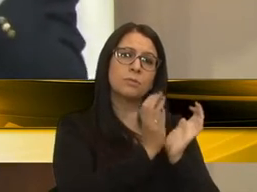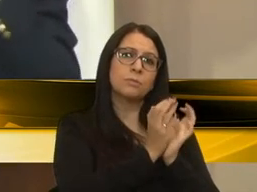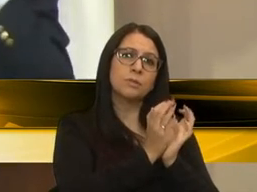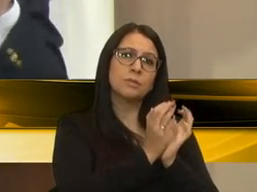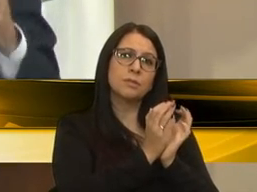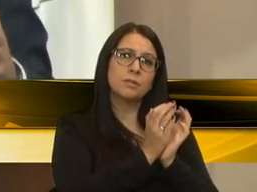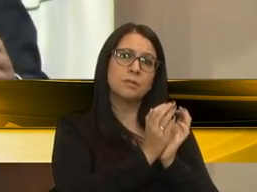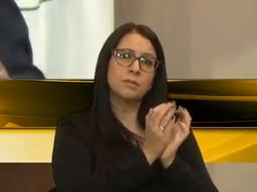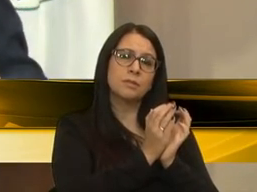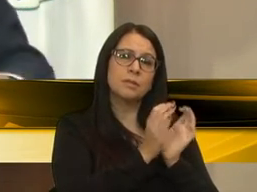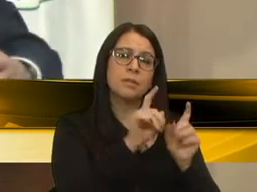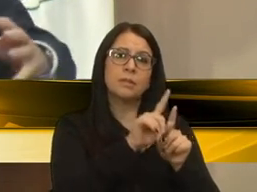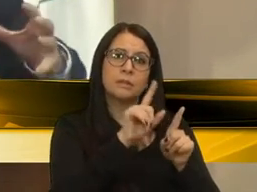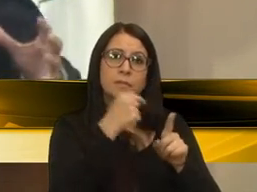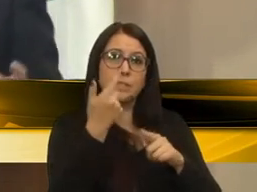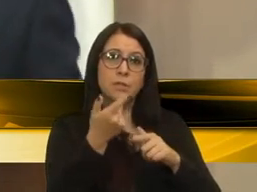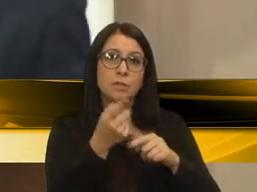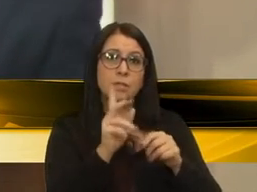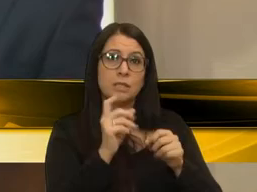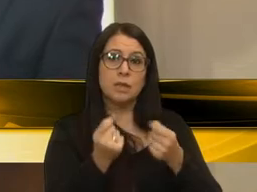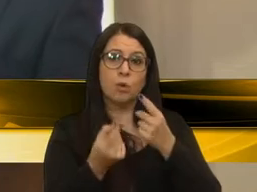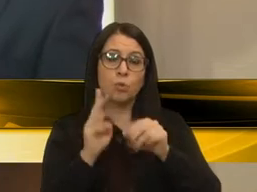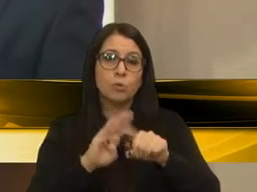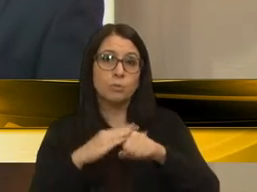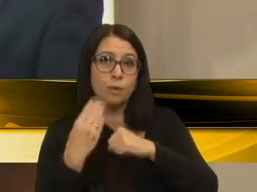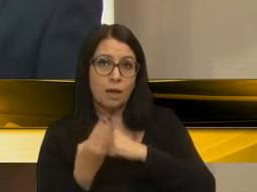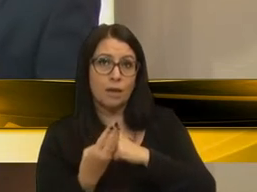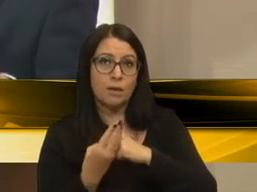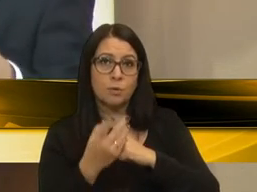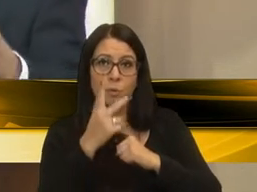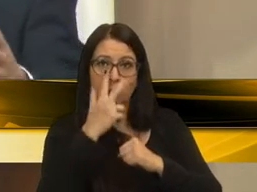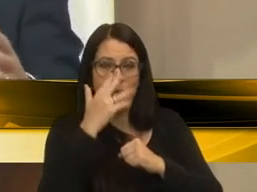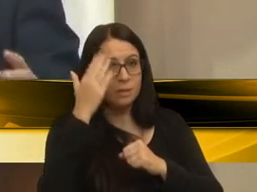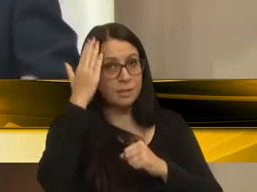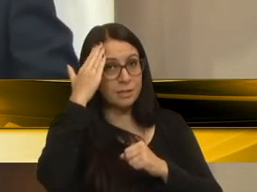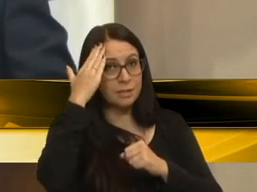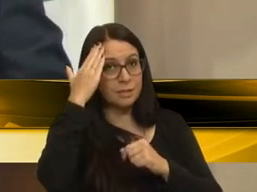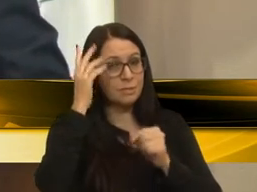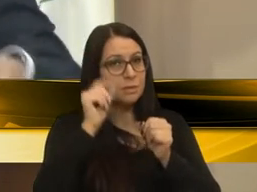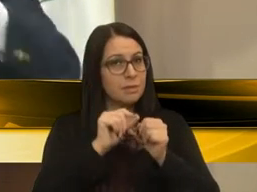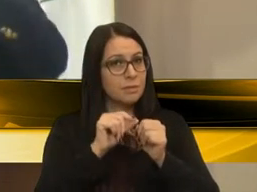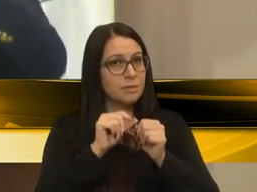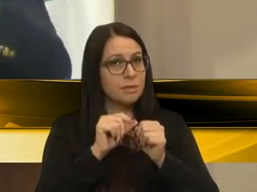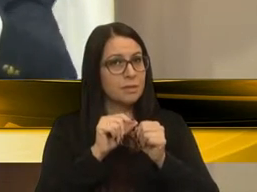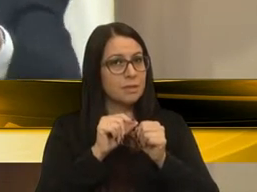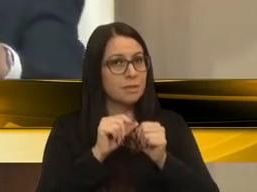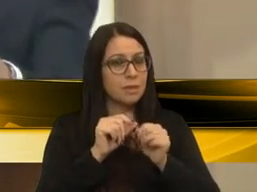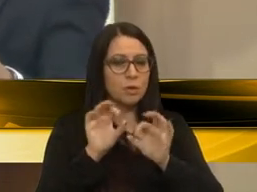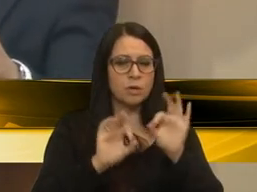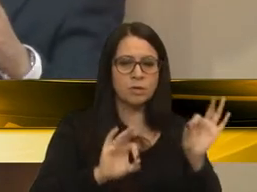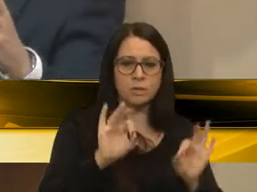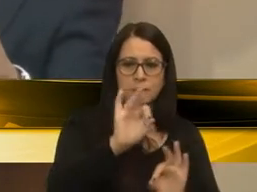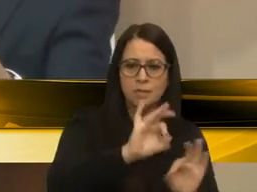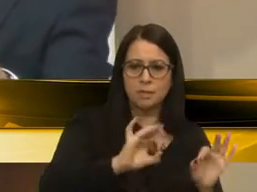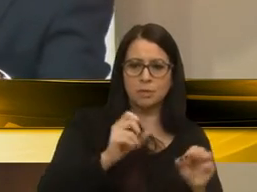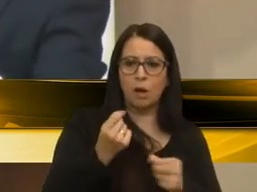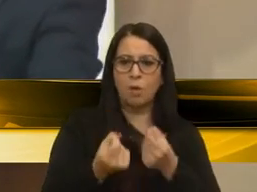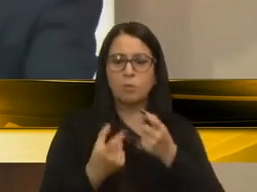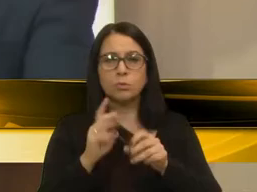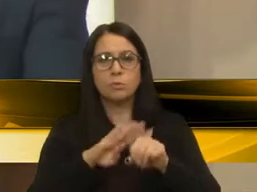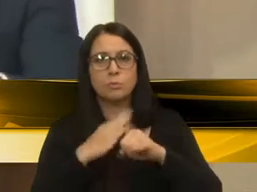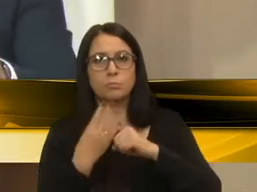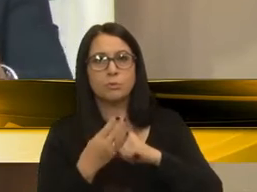nós tenhamos que fazer em alguns bairros, como a gente sabe que já estão fazendo, mapeando alguns bairros